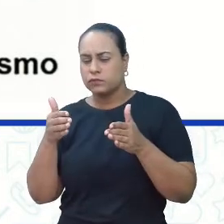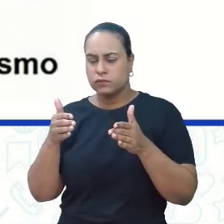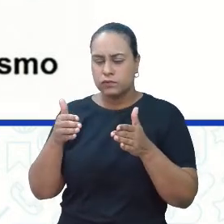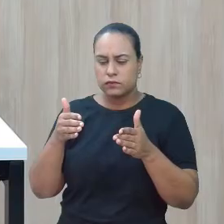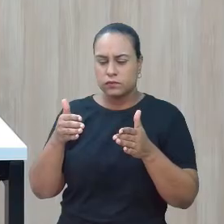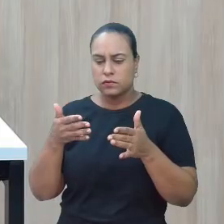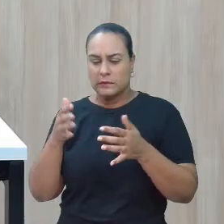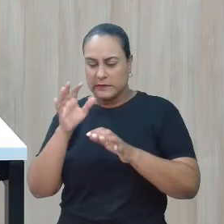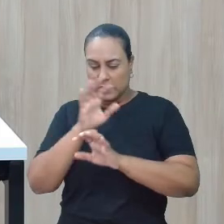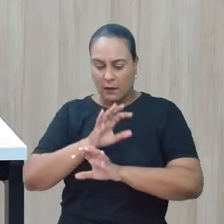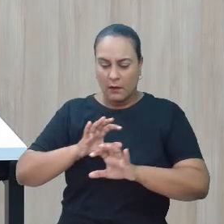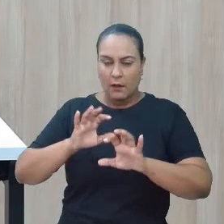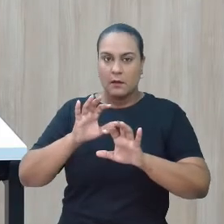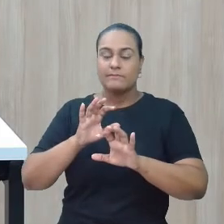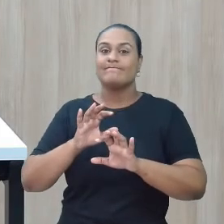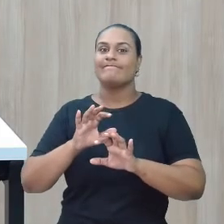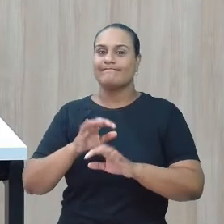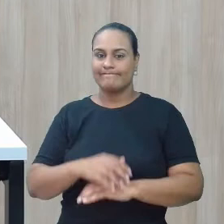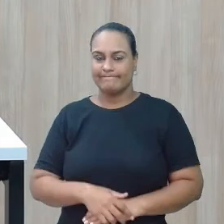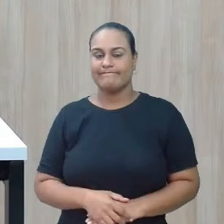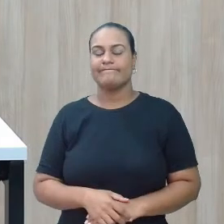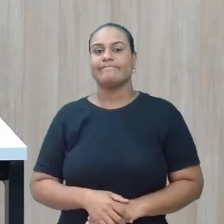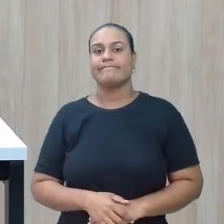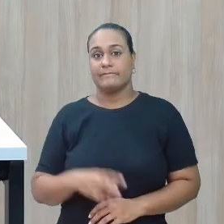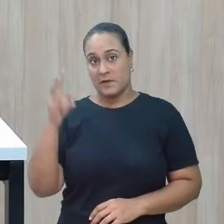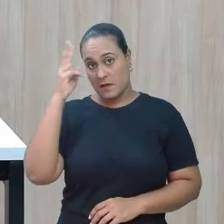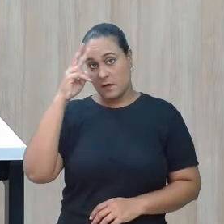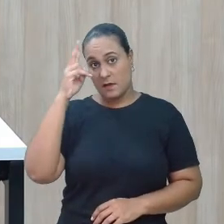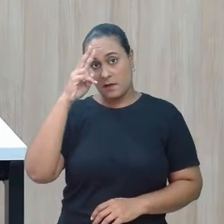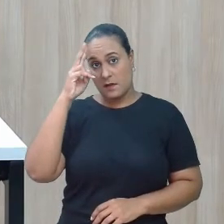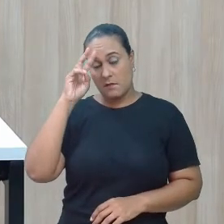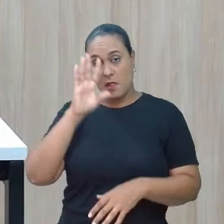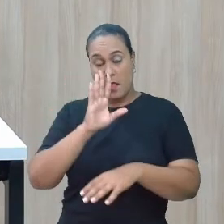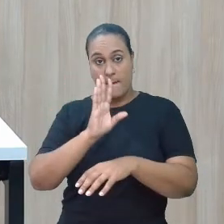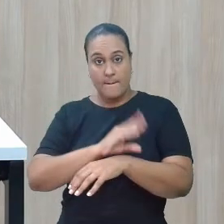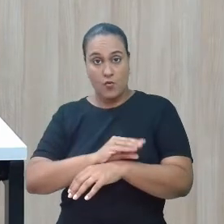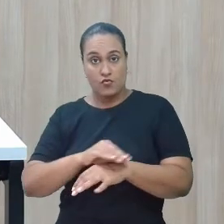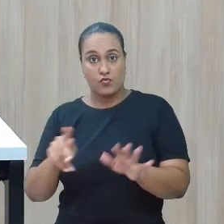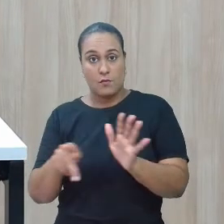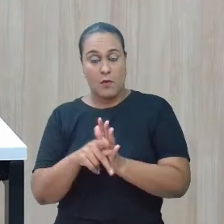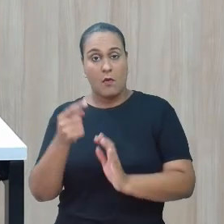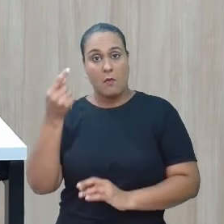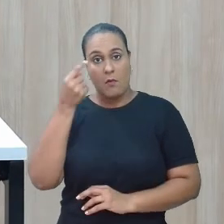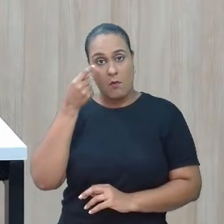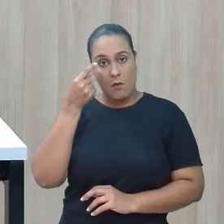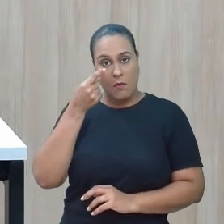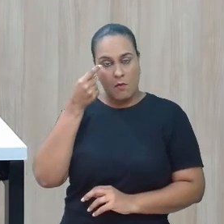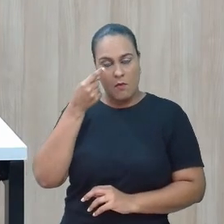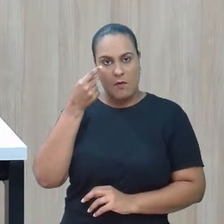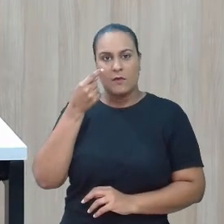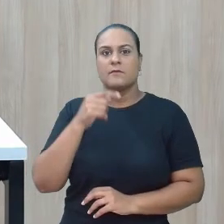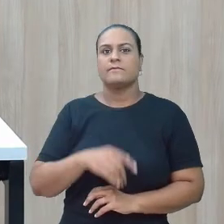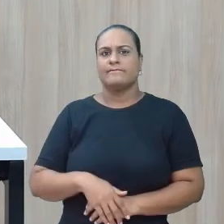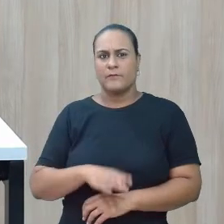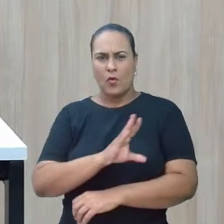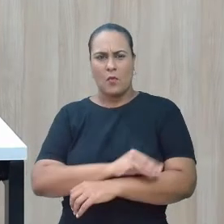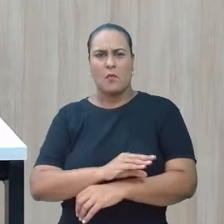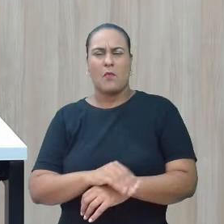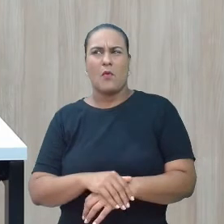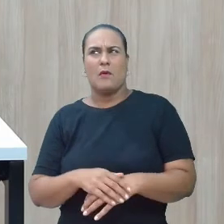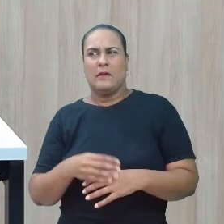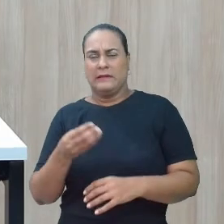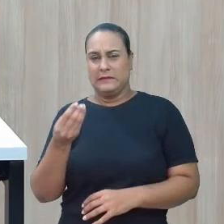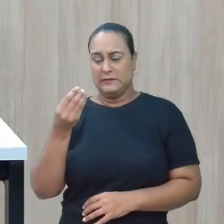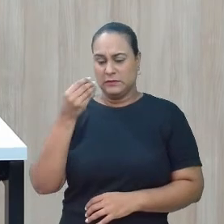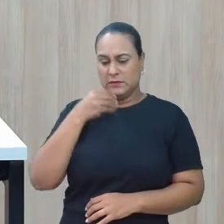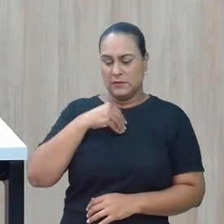questão do foco, gente, lembra que eu falei que existe músculo segurando, né, o cristalino do nosso olho? Aquele músculo já está um pouquinho